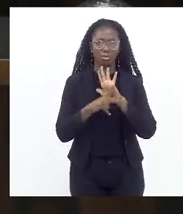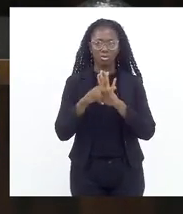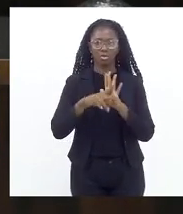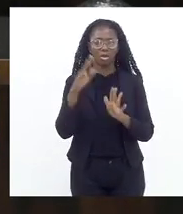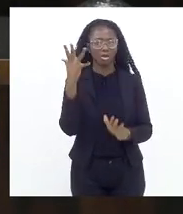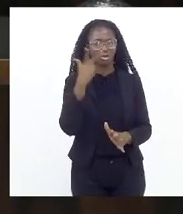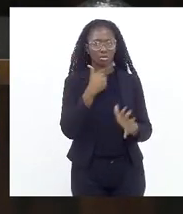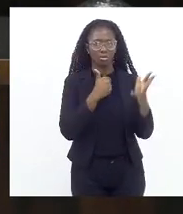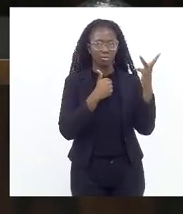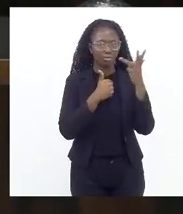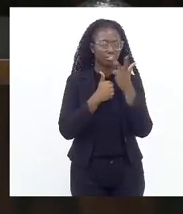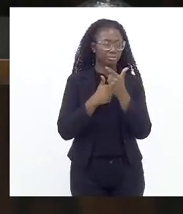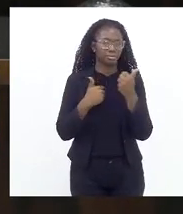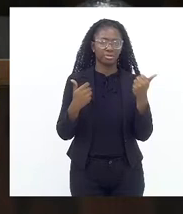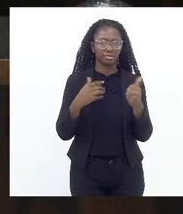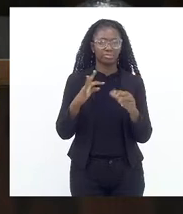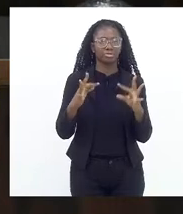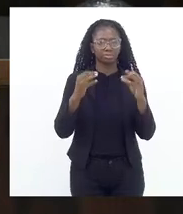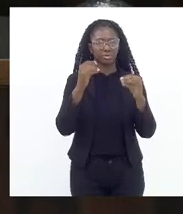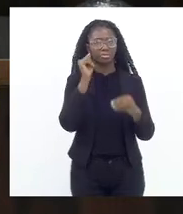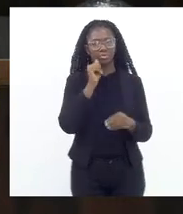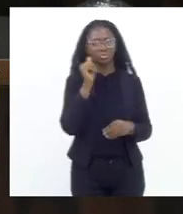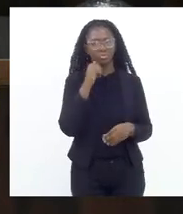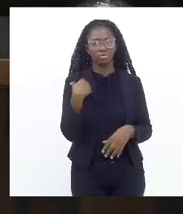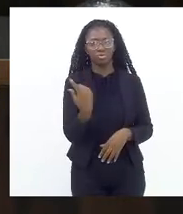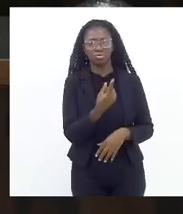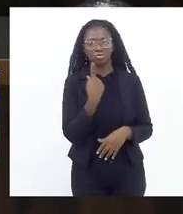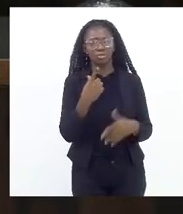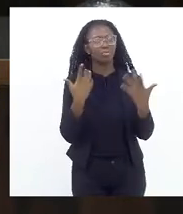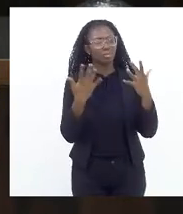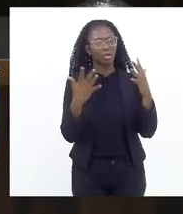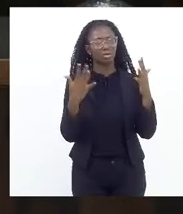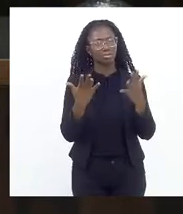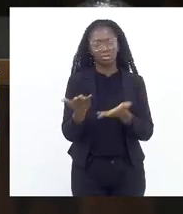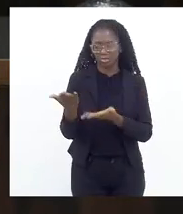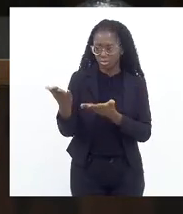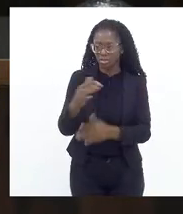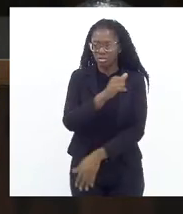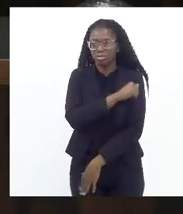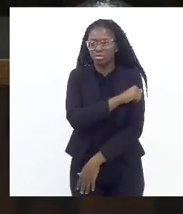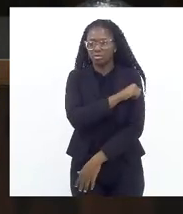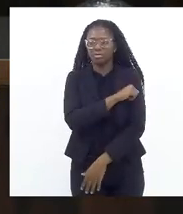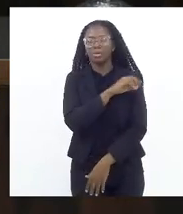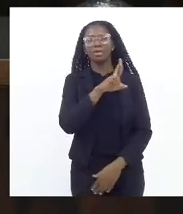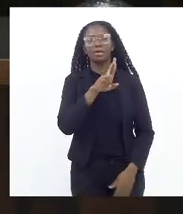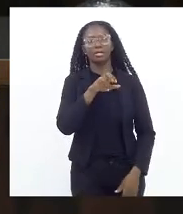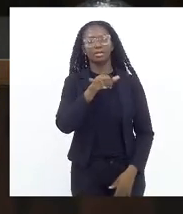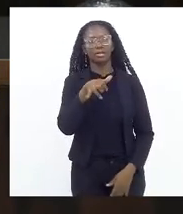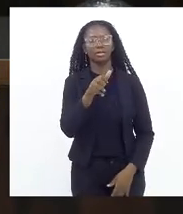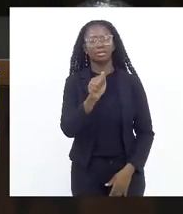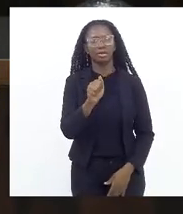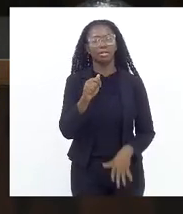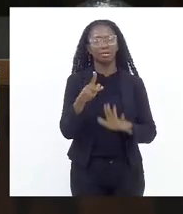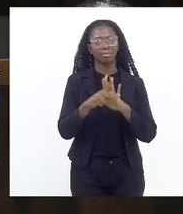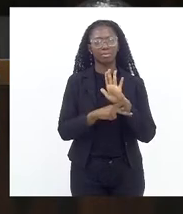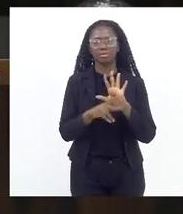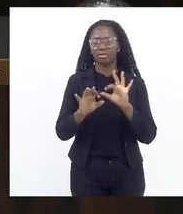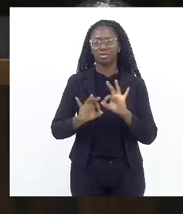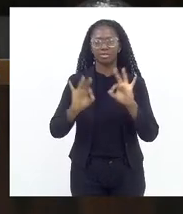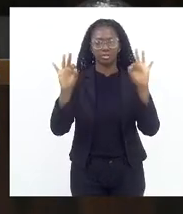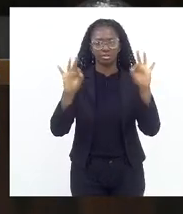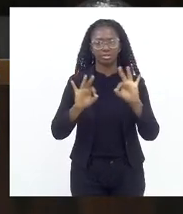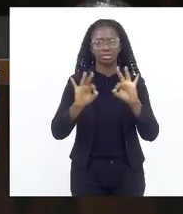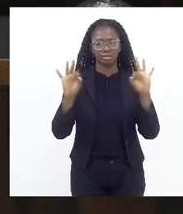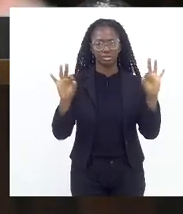belíssimo. Todas as mulheres, nós nos parabenizamos a enfermeira Rejane, é um projeto excelente.